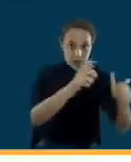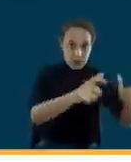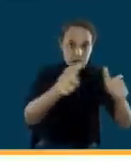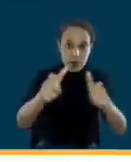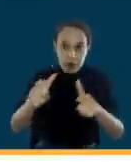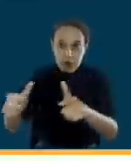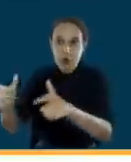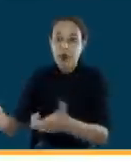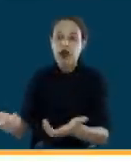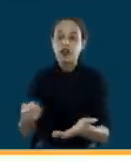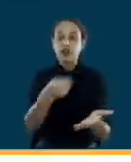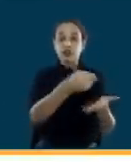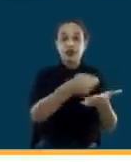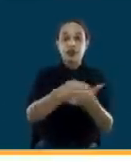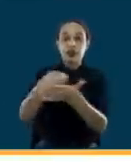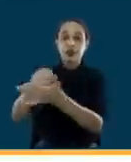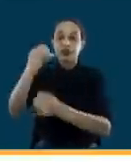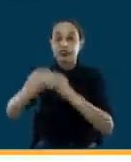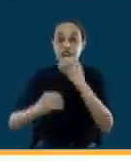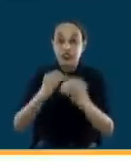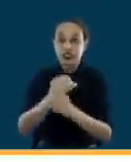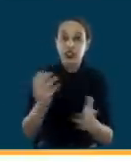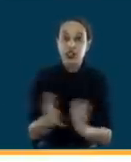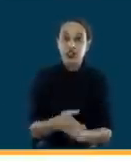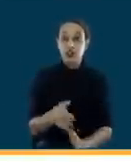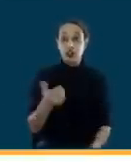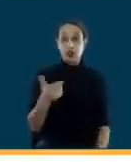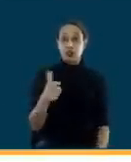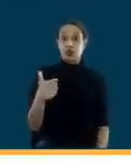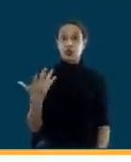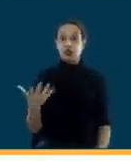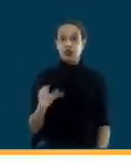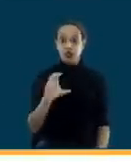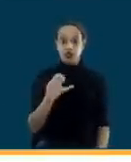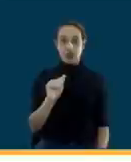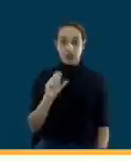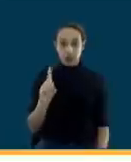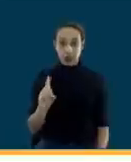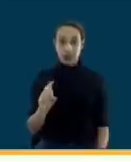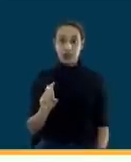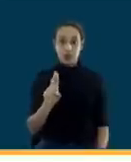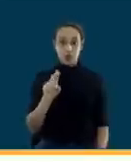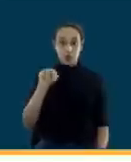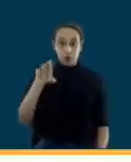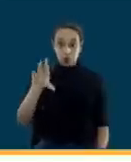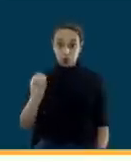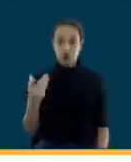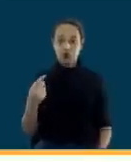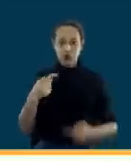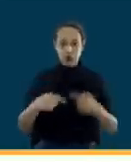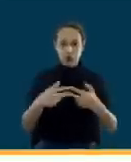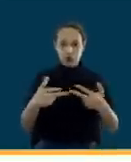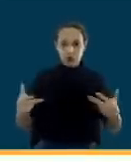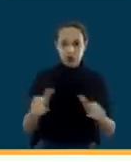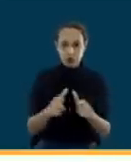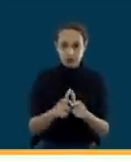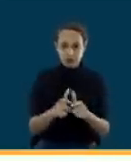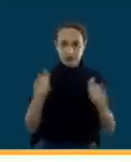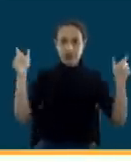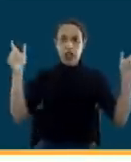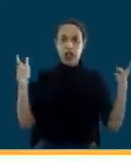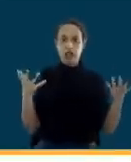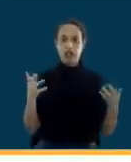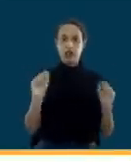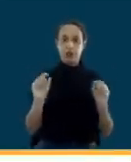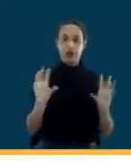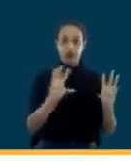acessam, por exemplo, nem o Cade Único, que, digamos, é a nossa política mais universalizada do ponto de vista de transferência de renda,